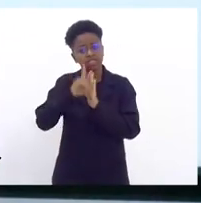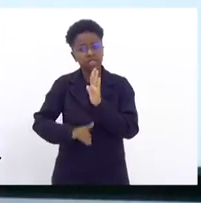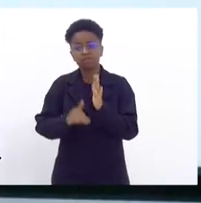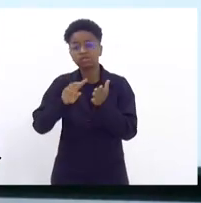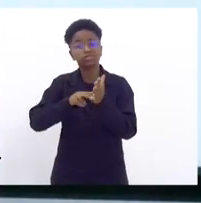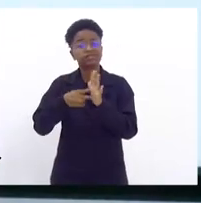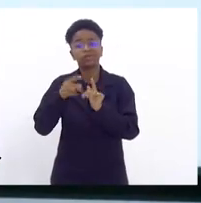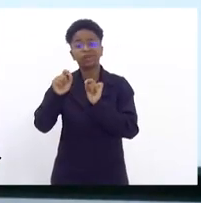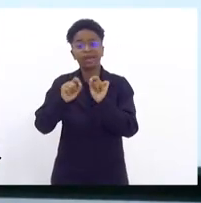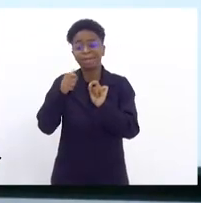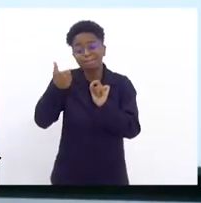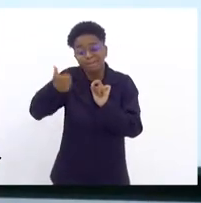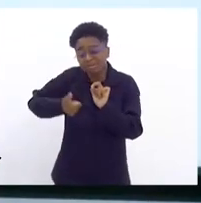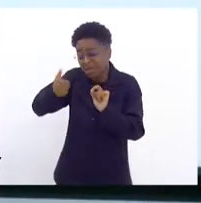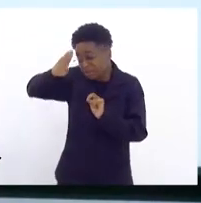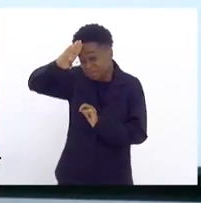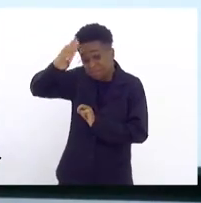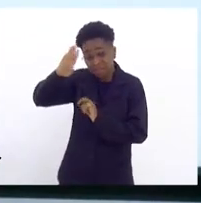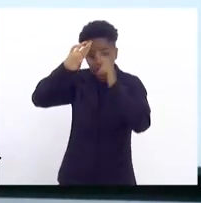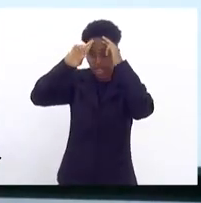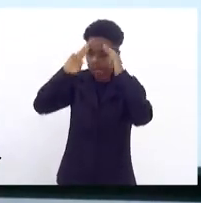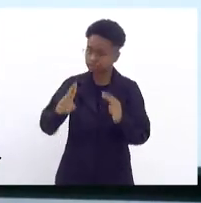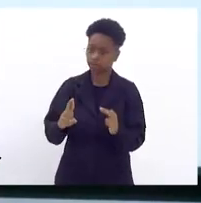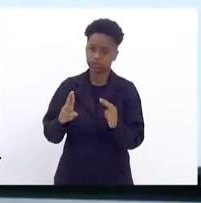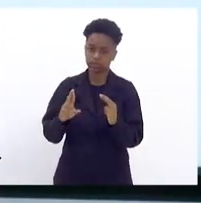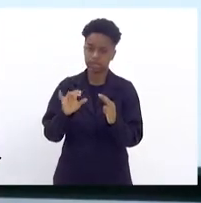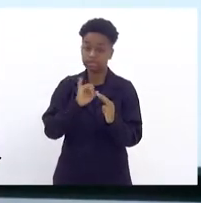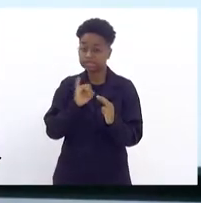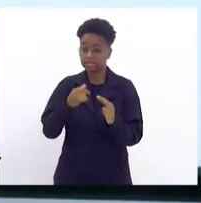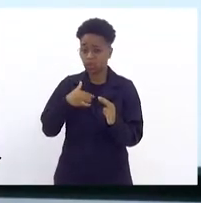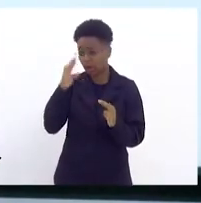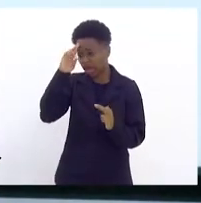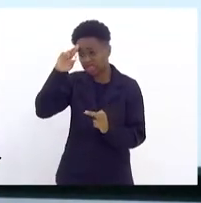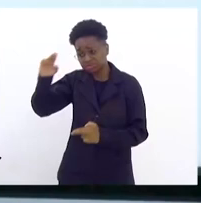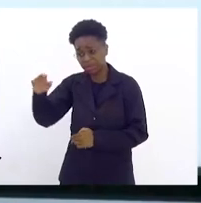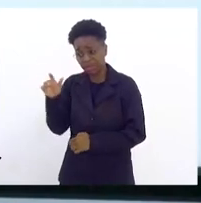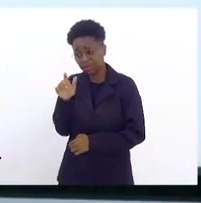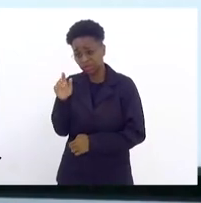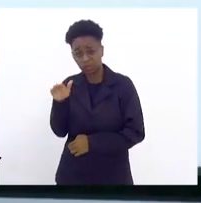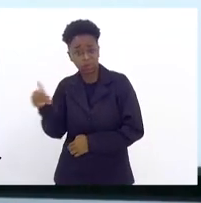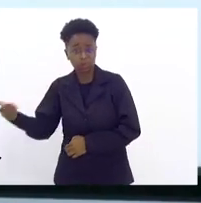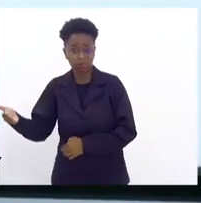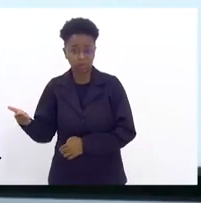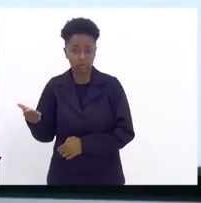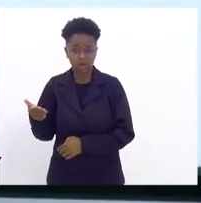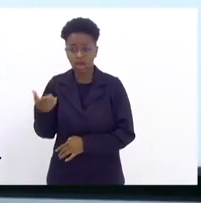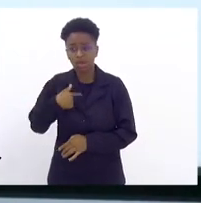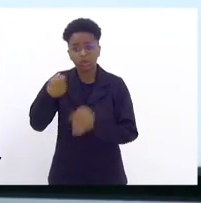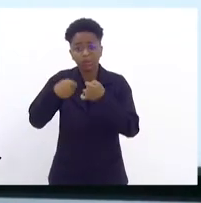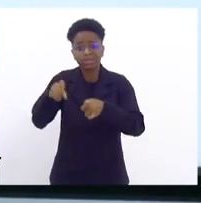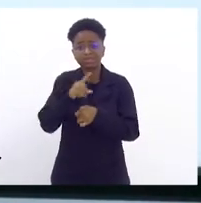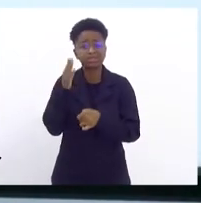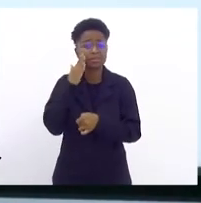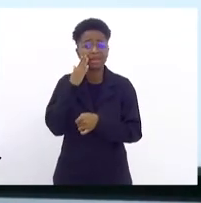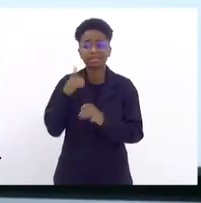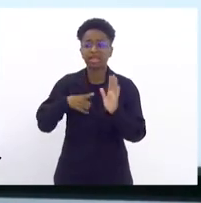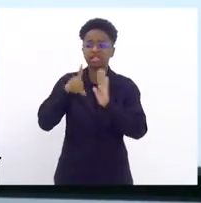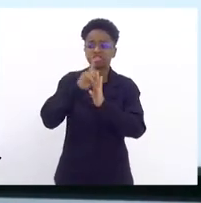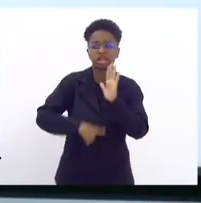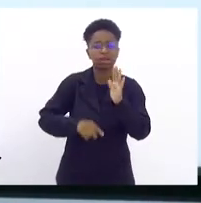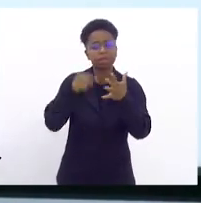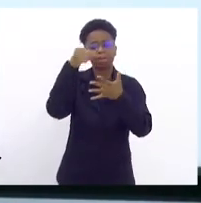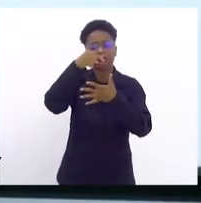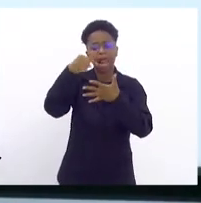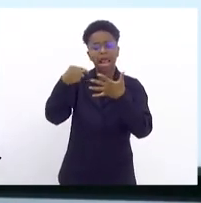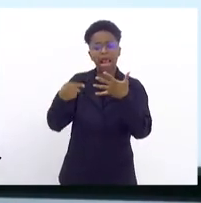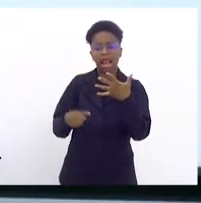respeito seu respeito a pessoa do meu lado eu não preciso saber que ele tem direito a ter